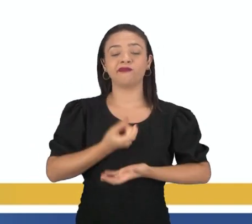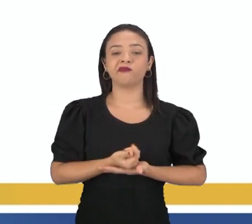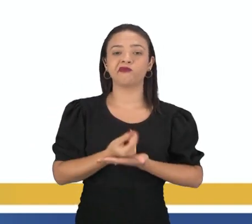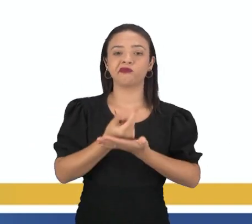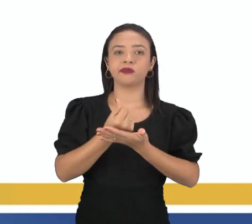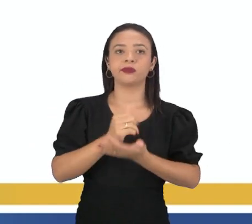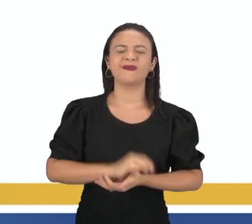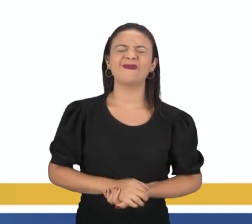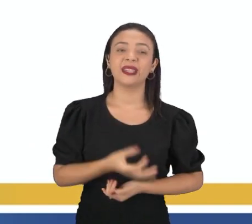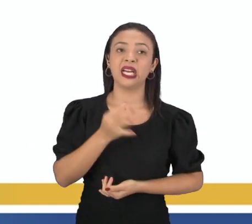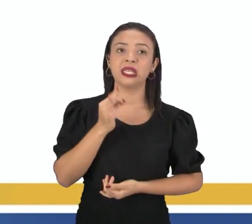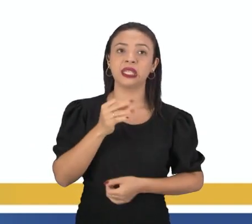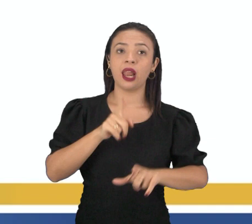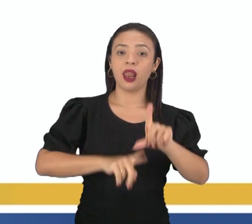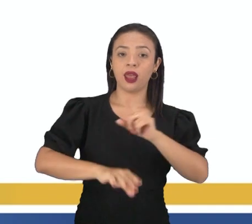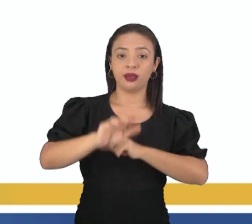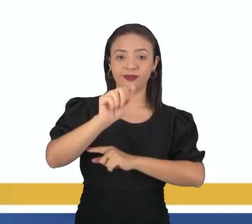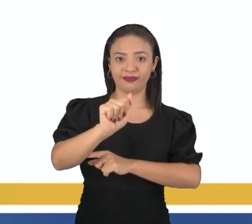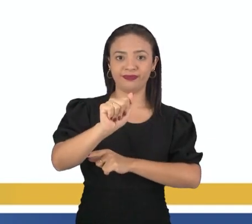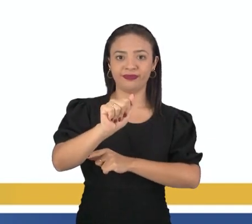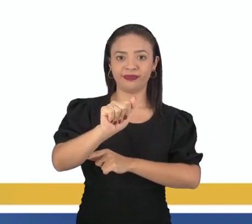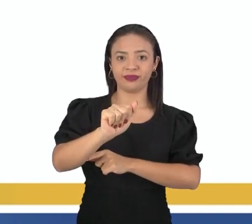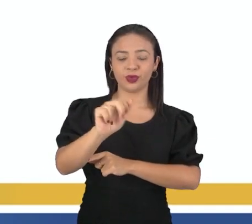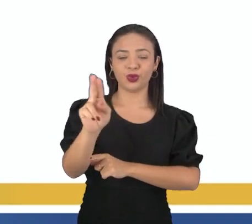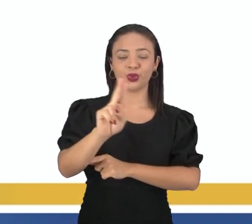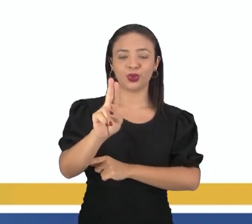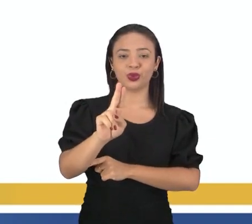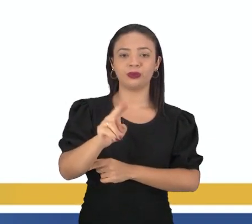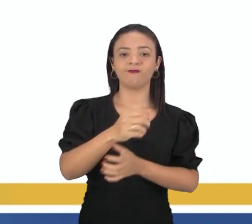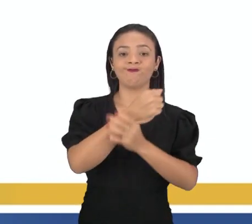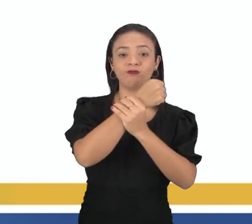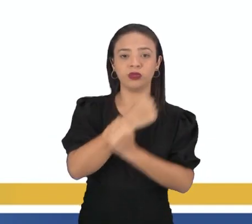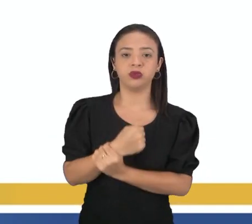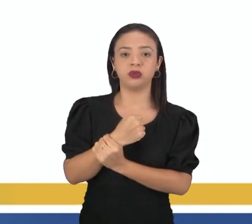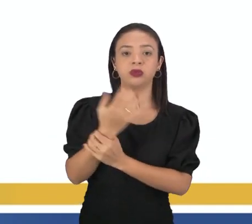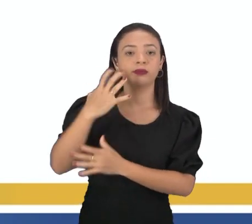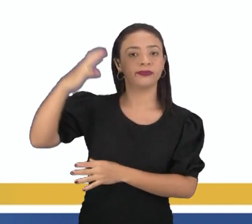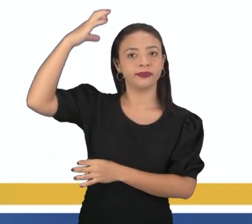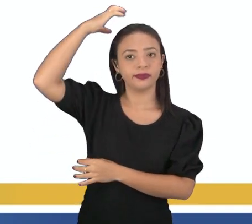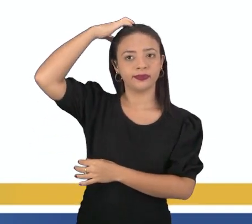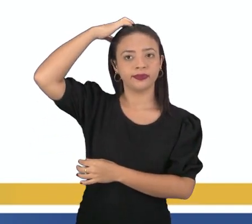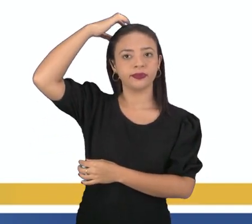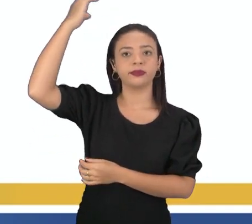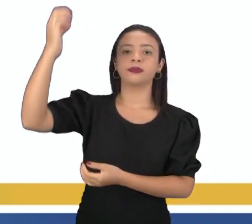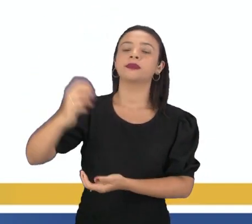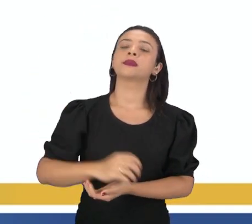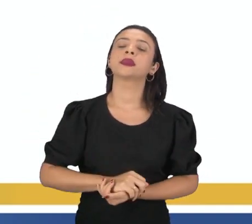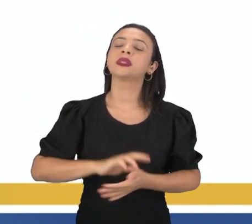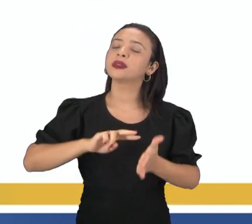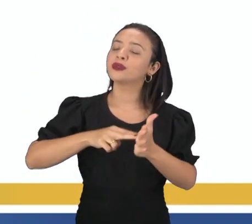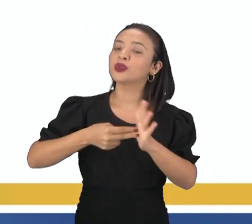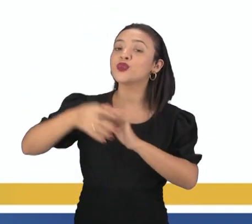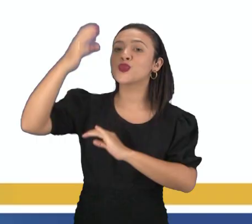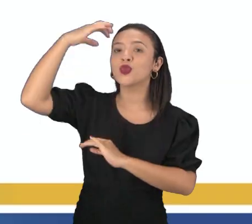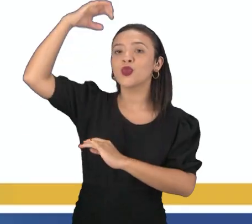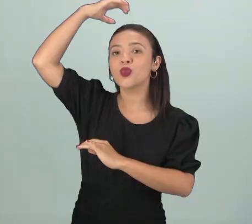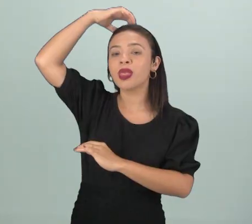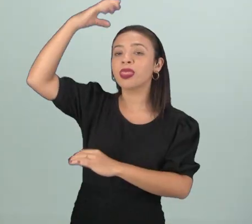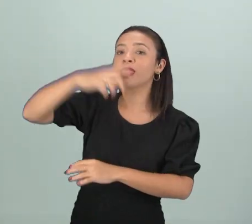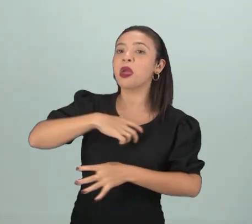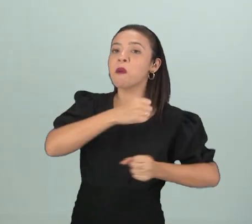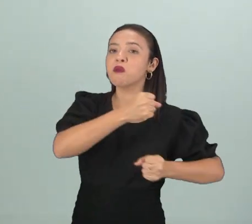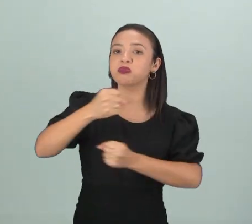Então, a alternativa certa é a letra A, certo? Ficou conhecida como o absolutismo monárquico, que é quando o rei vai ter o